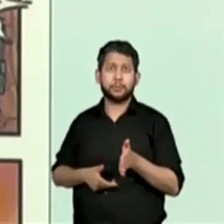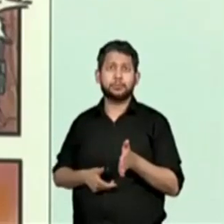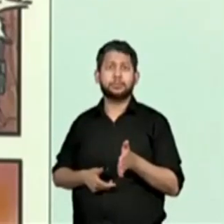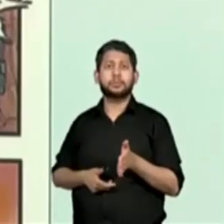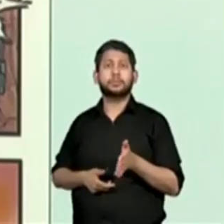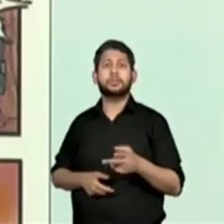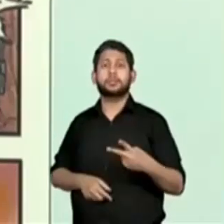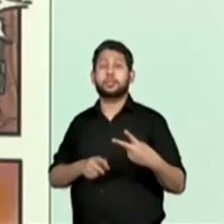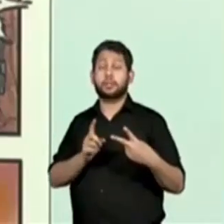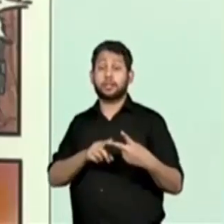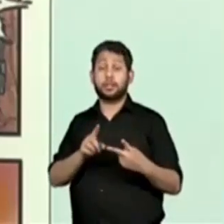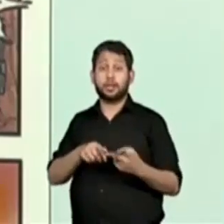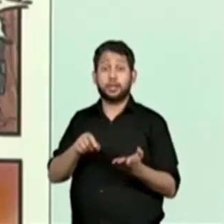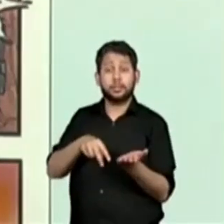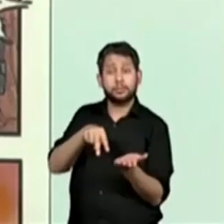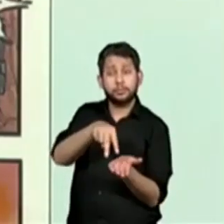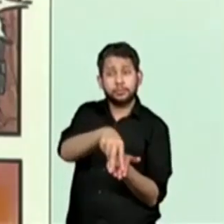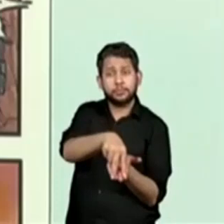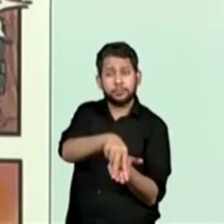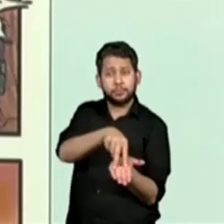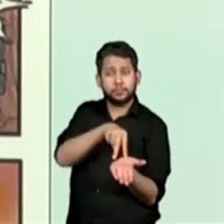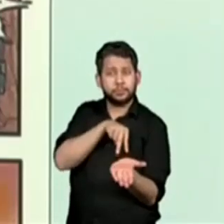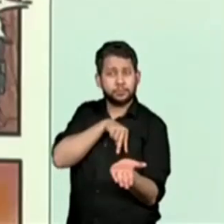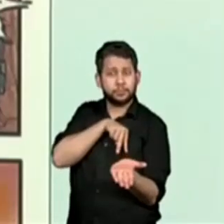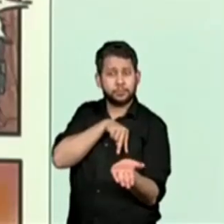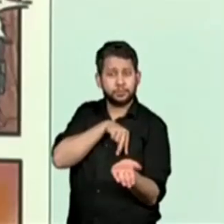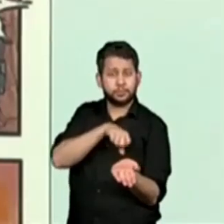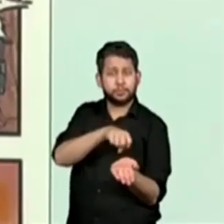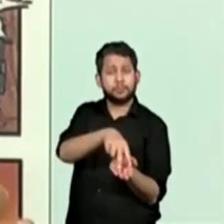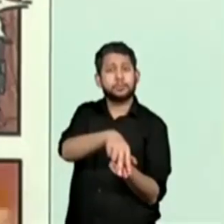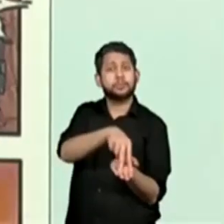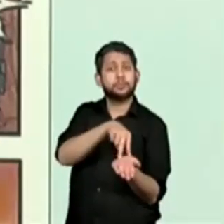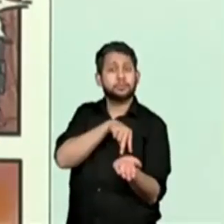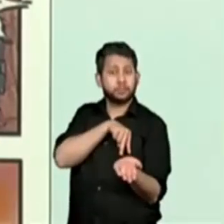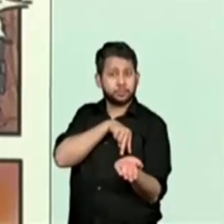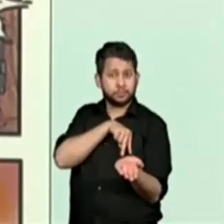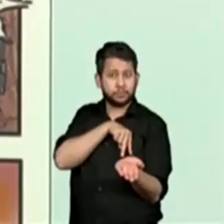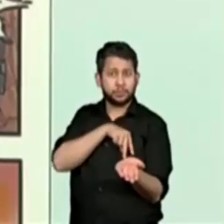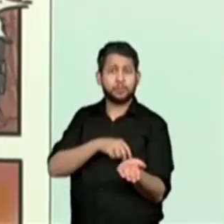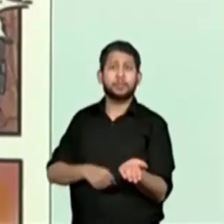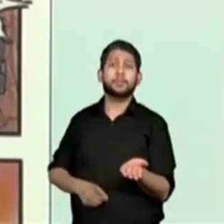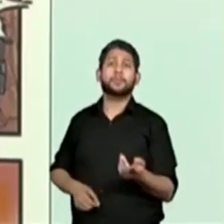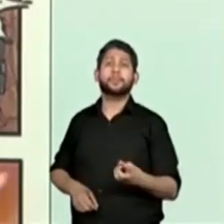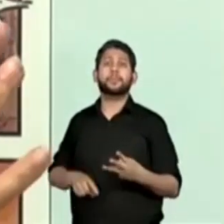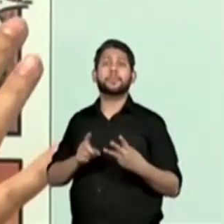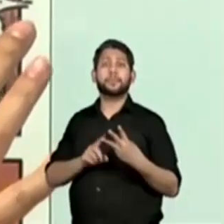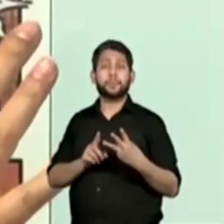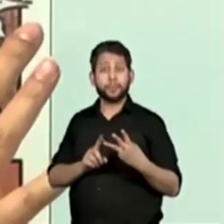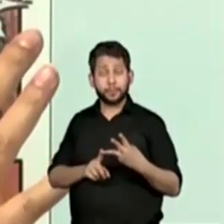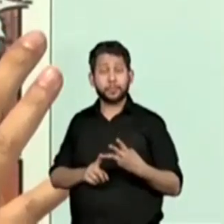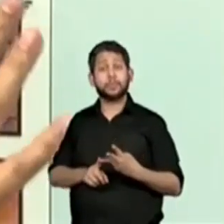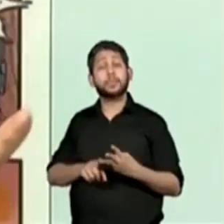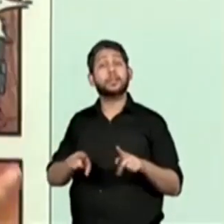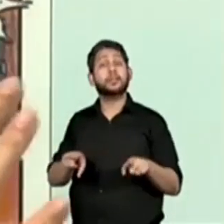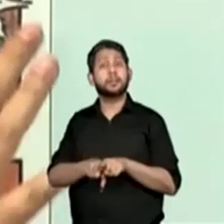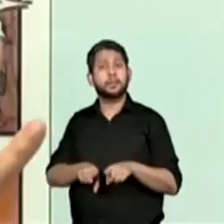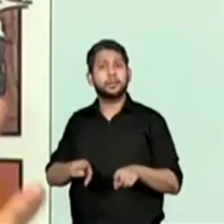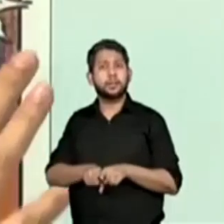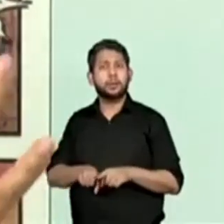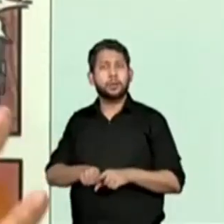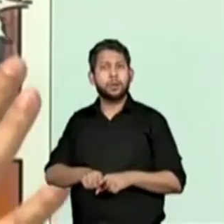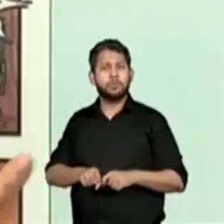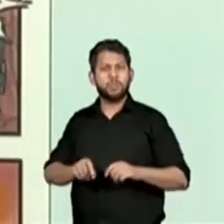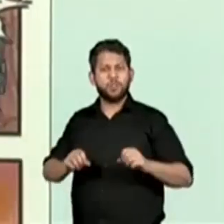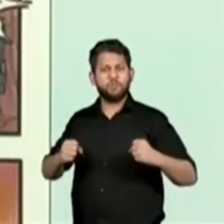Olha só, a linha do trem rompida e bem a hora exata